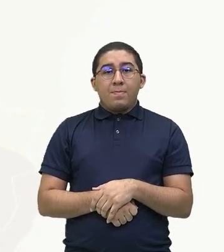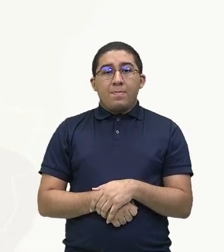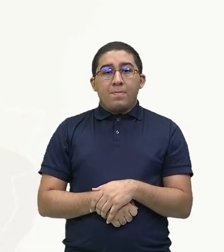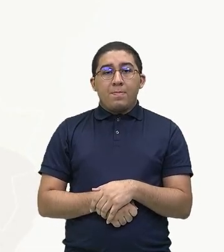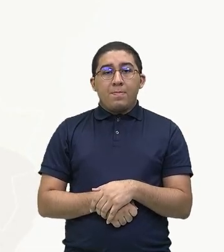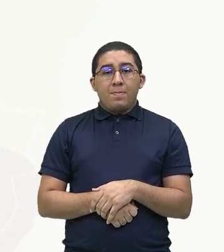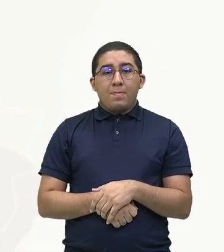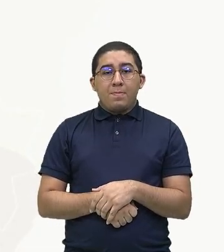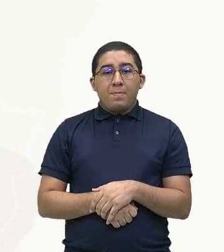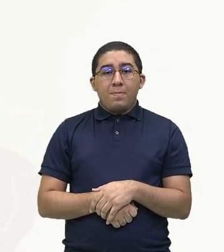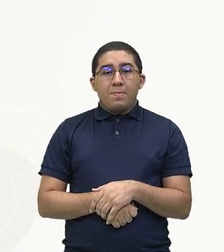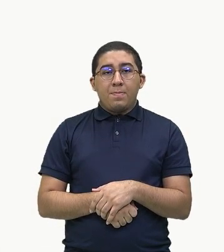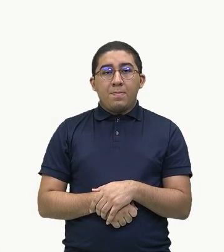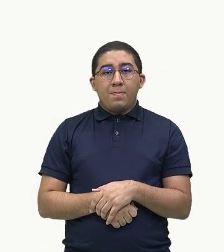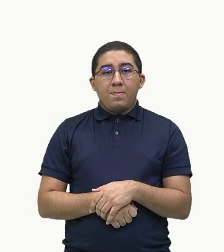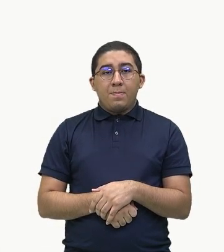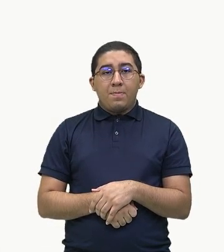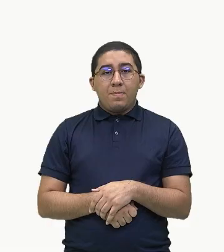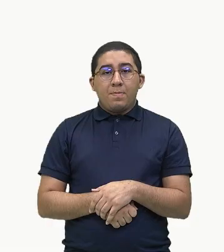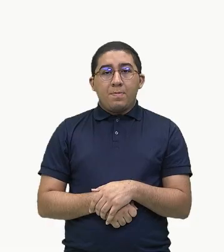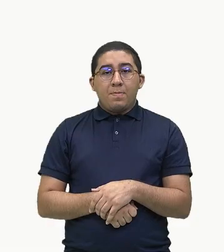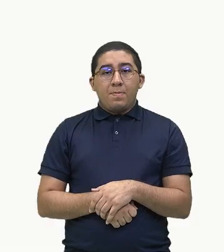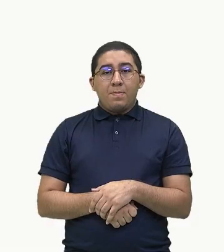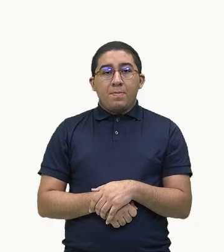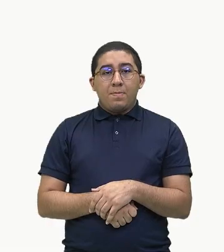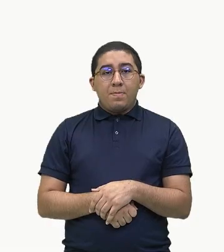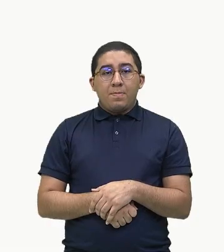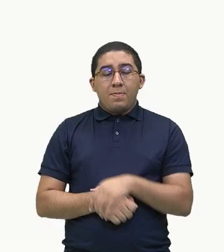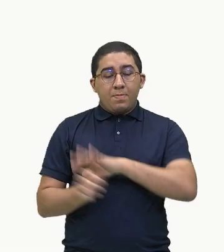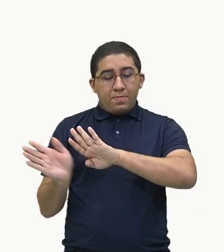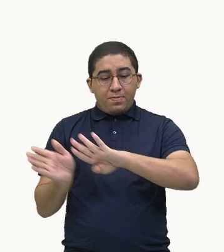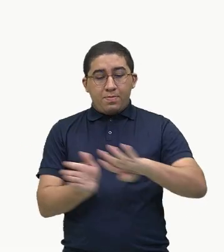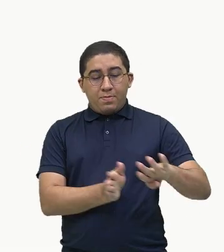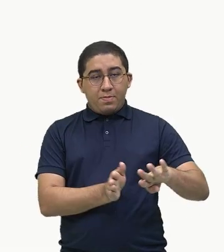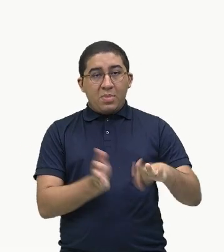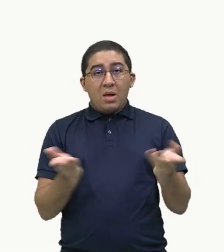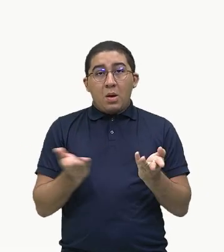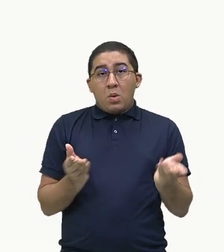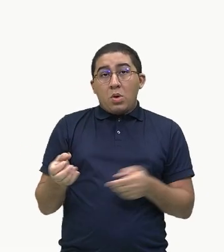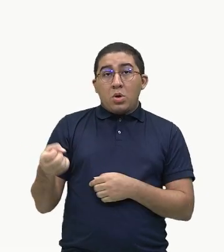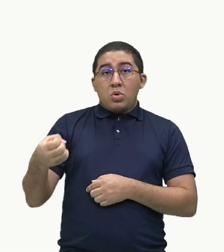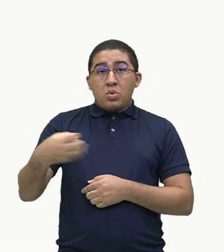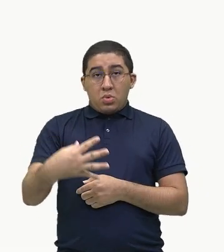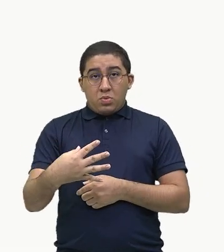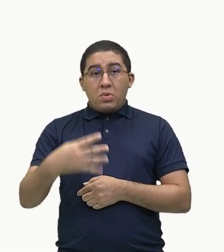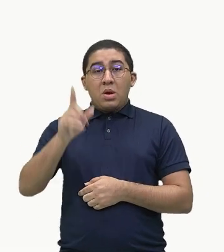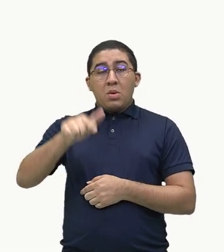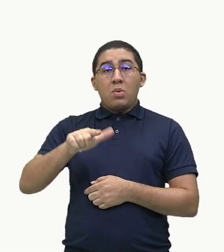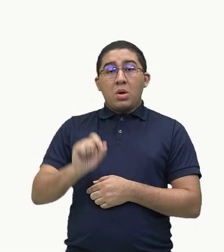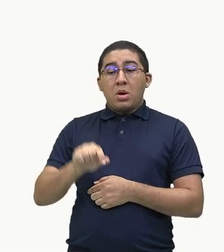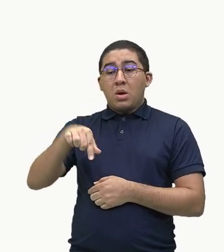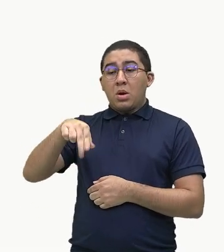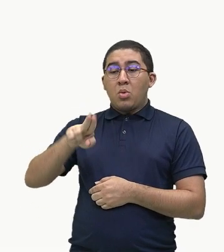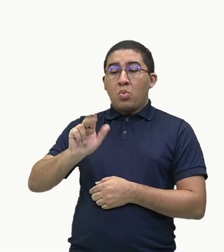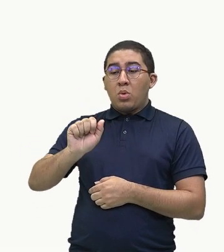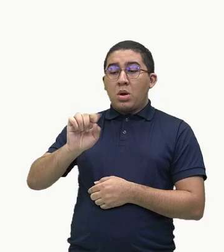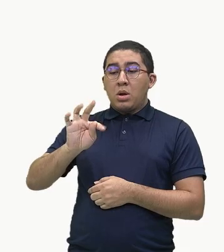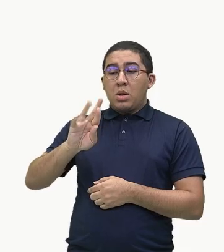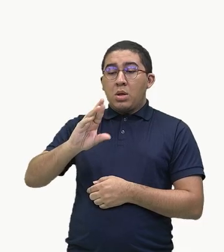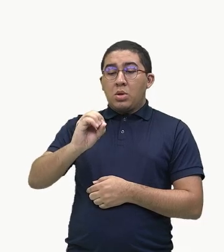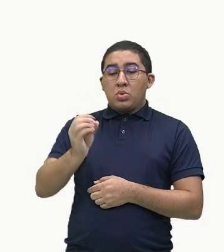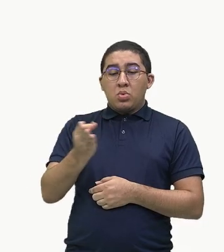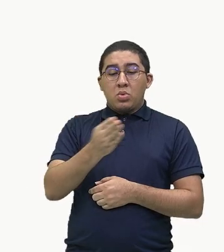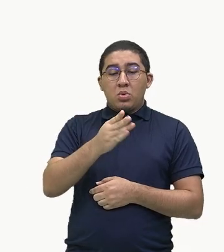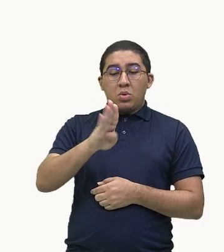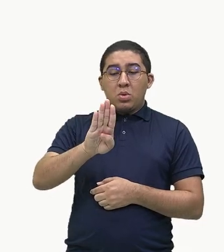próxima regionalização no oficial, que são os 4 Brasis, né? Foi regionalizado aí, proposto,